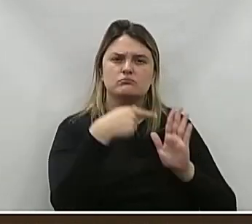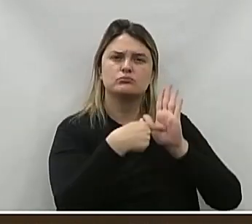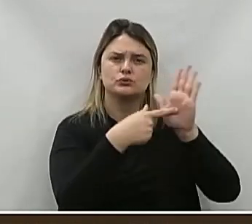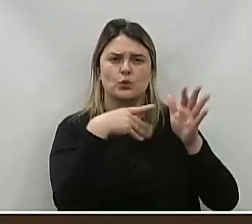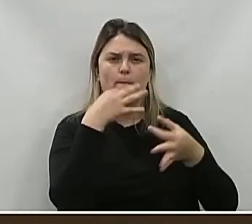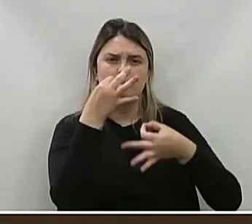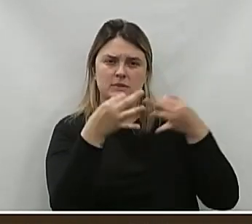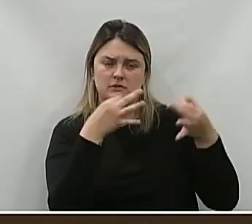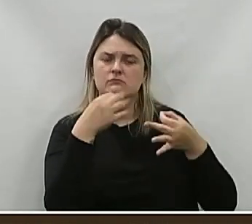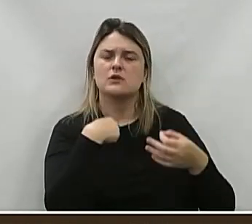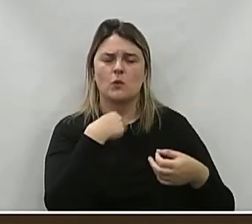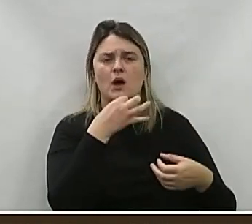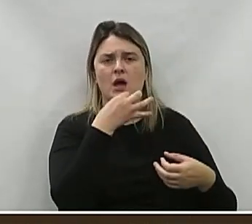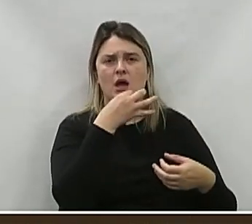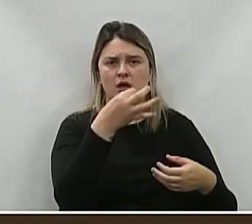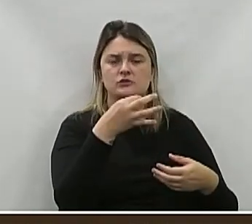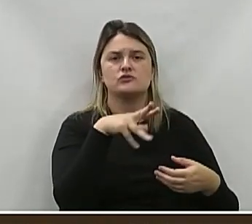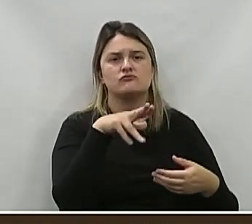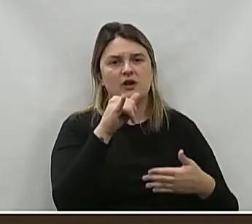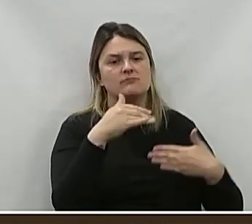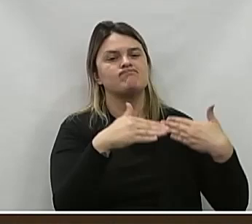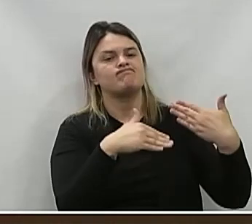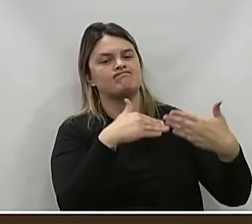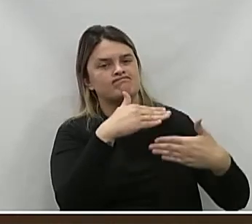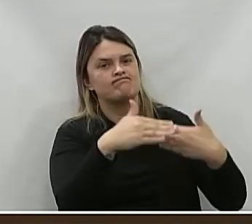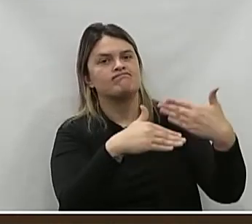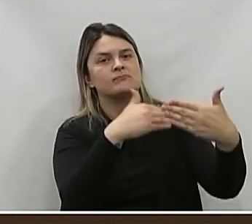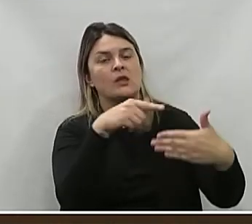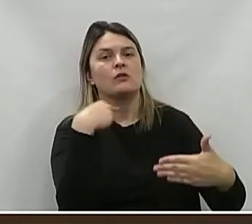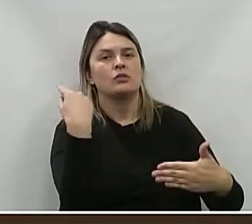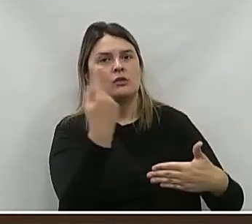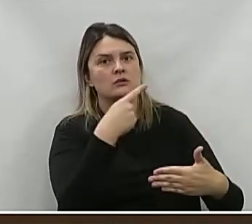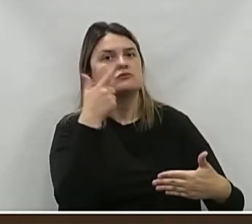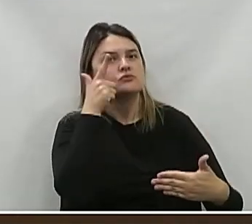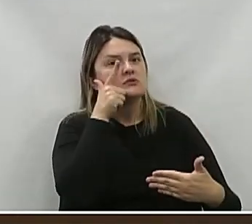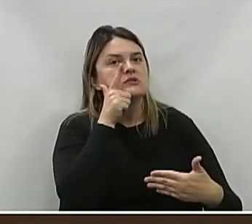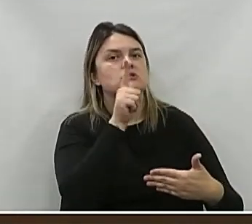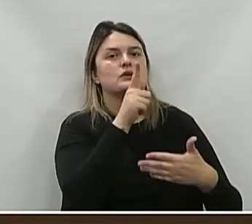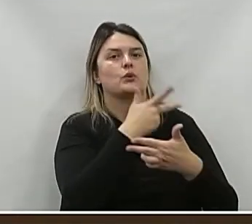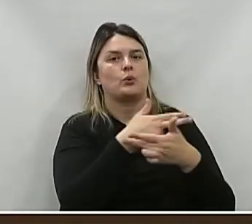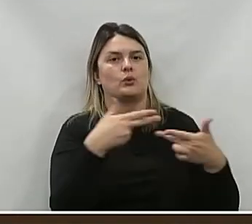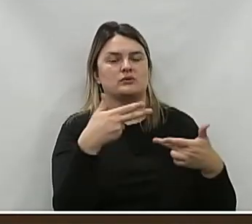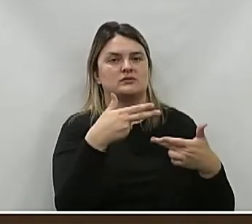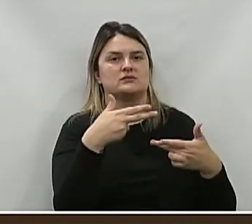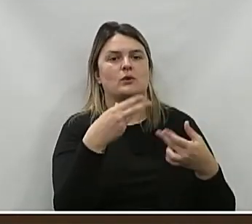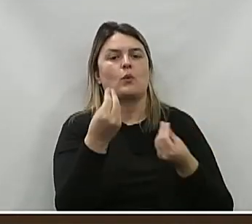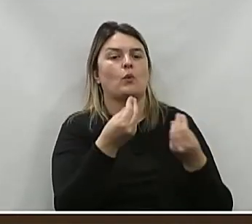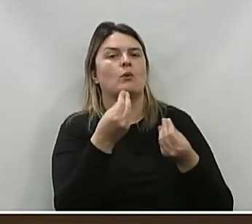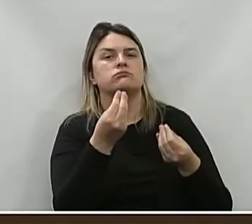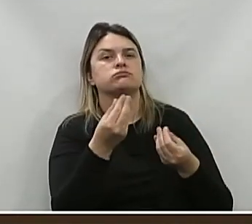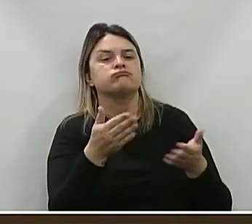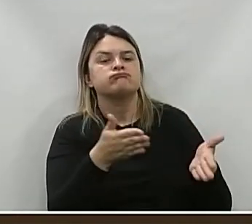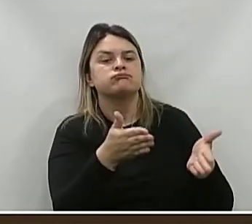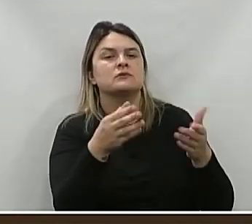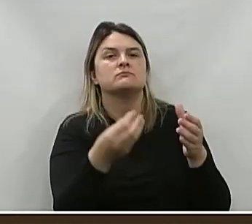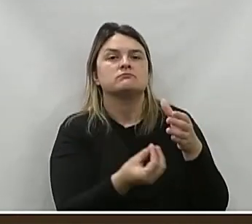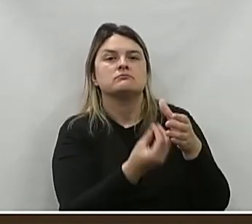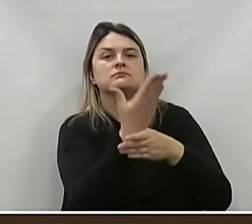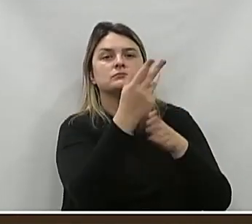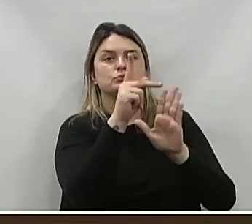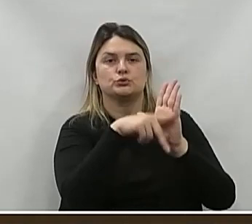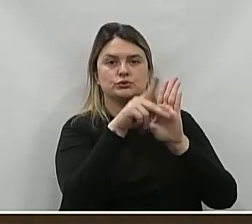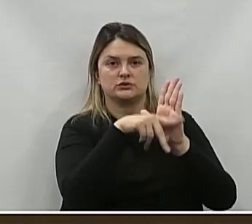tudo lá eu acho que é a partir daí que nós conseguimos dar um andamento aí num